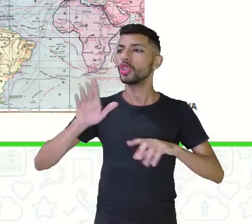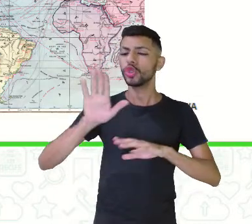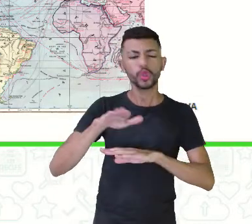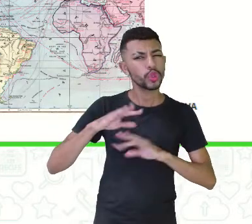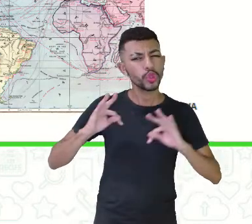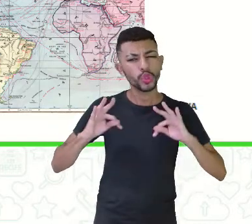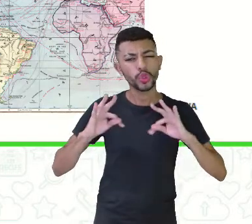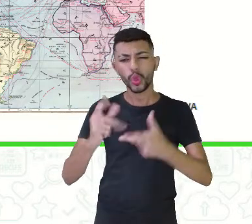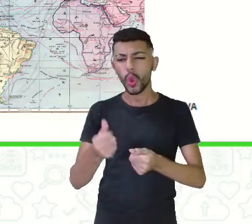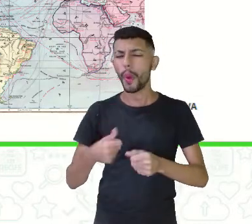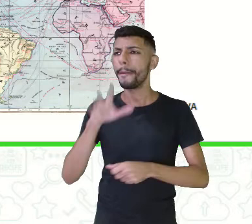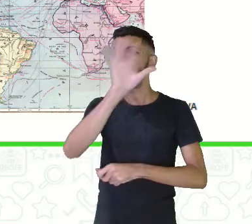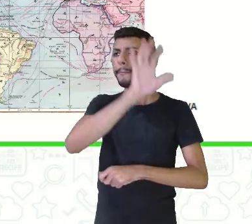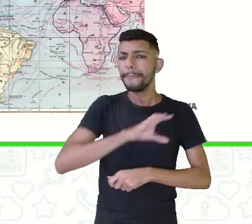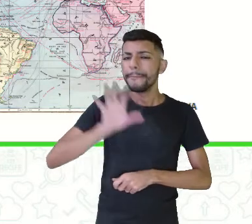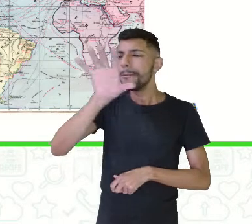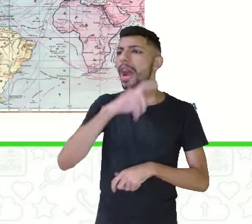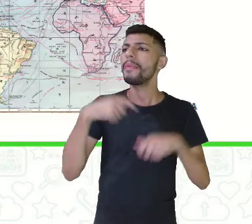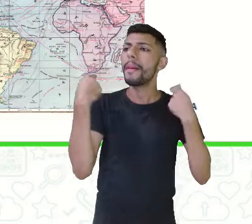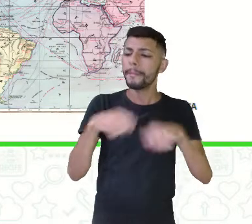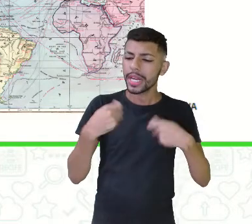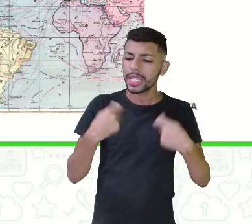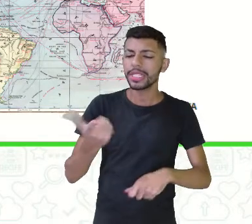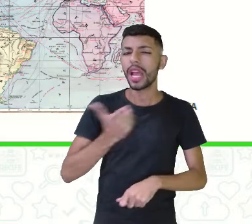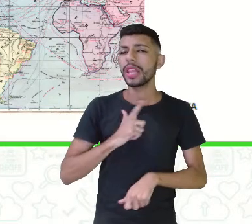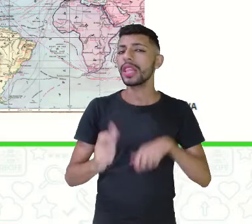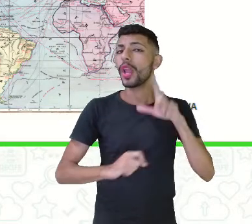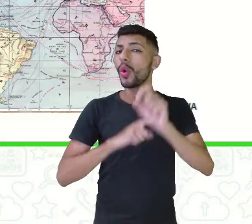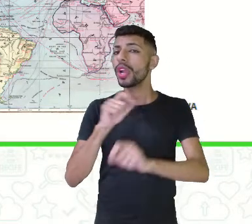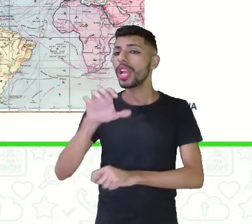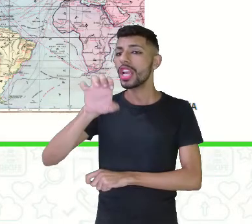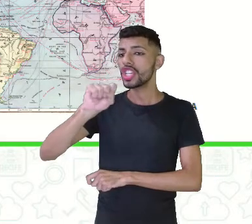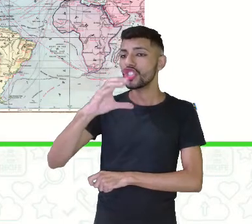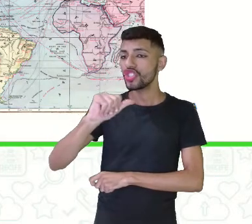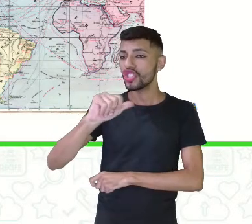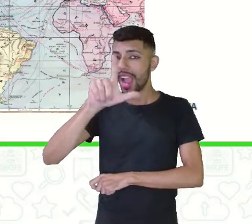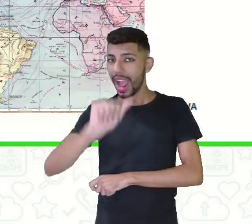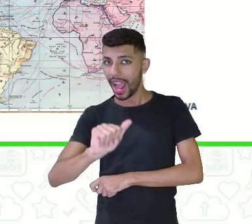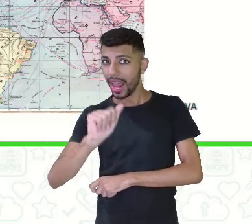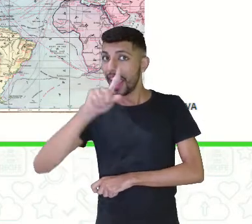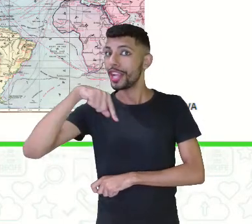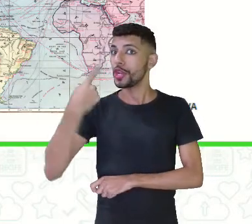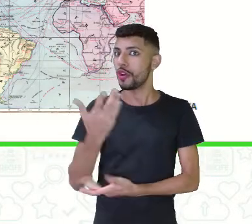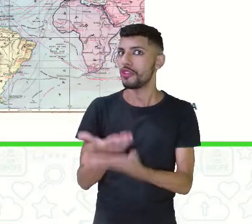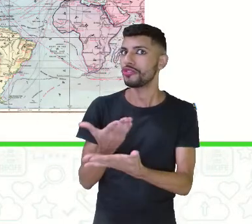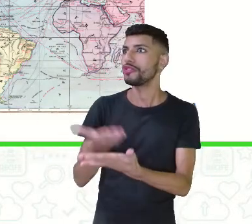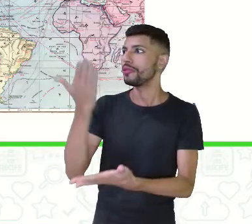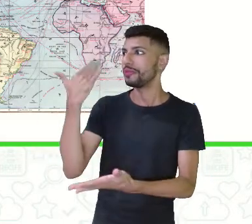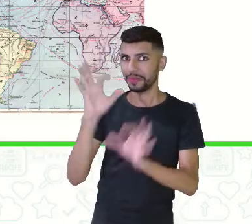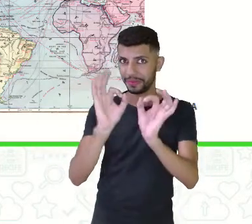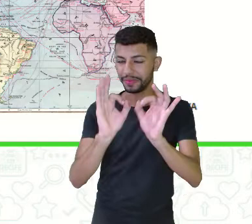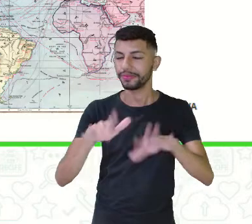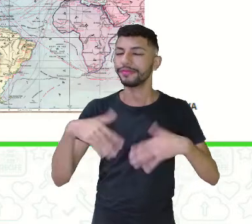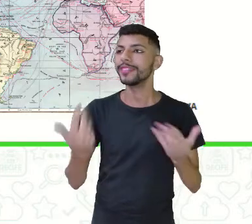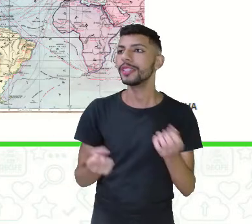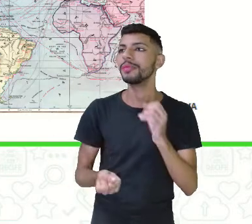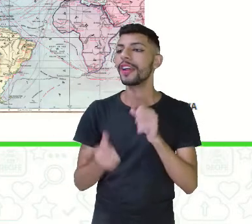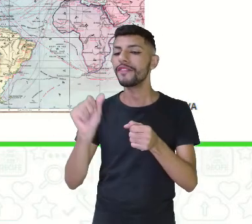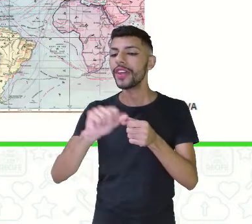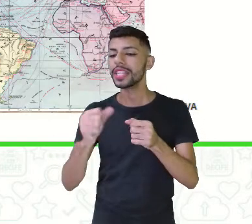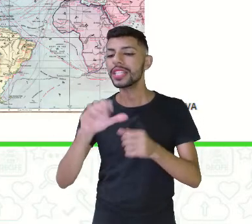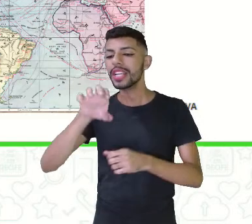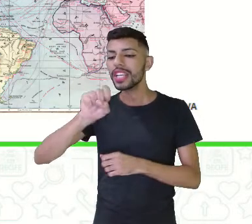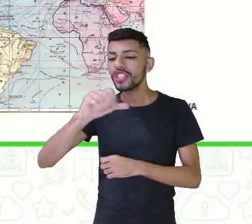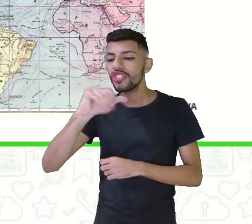precisa ter uma escala, lembra que nós conversamos na aula anterior. E para fazer essa escala, eu